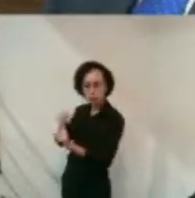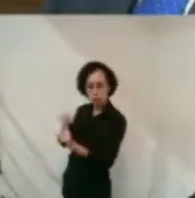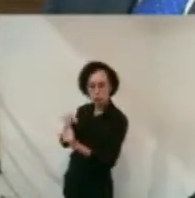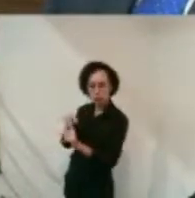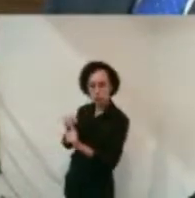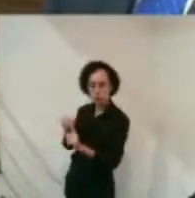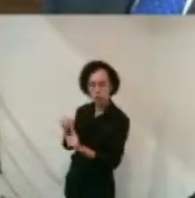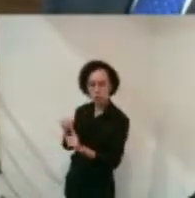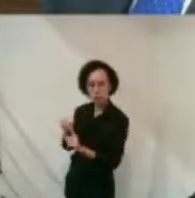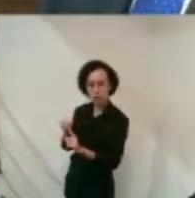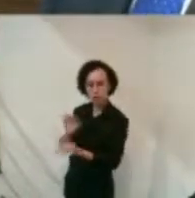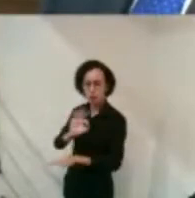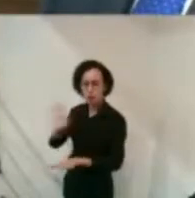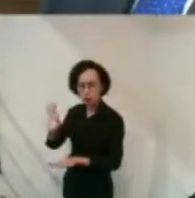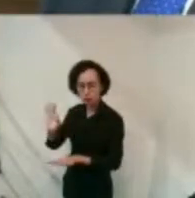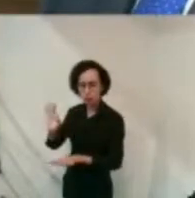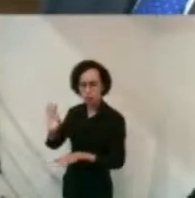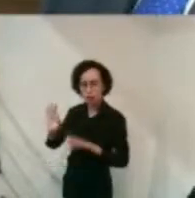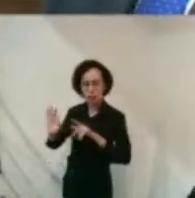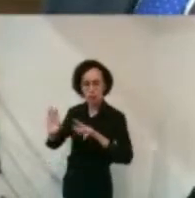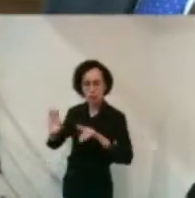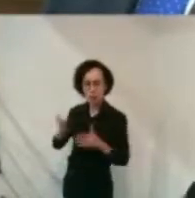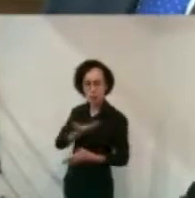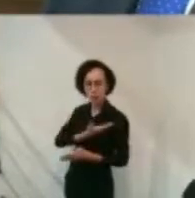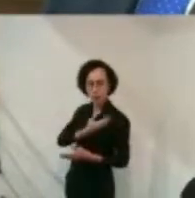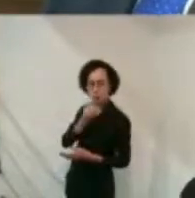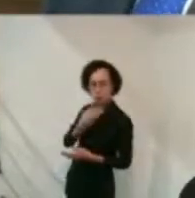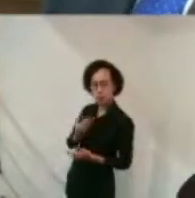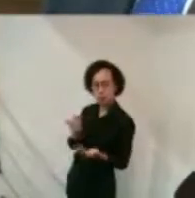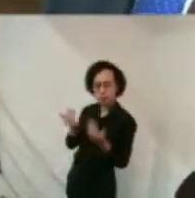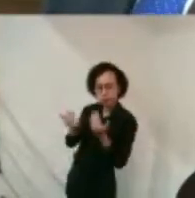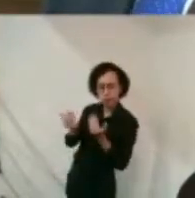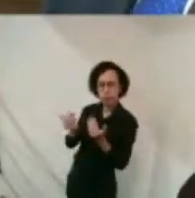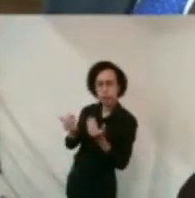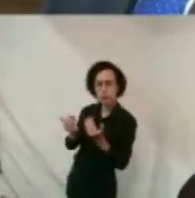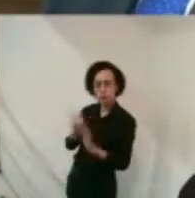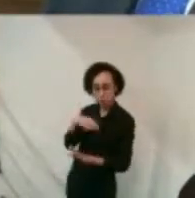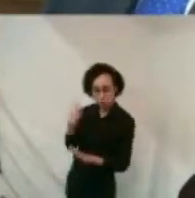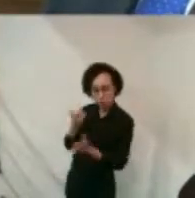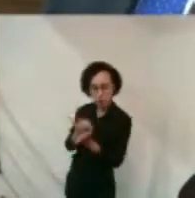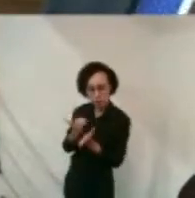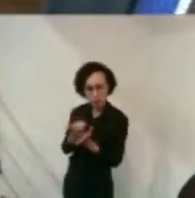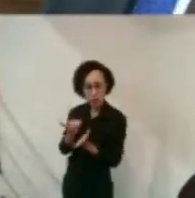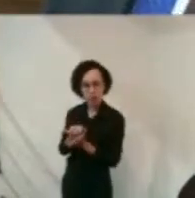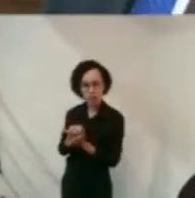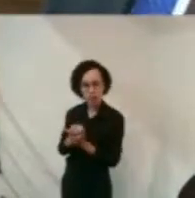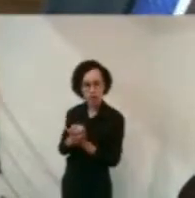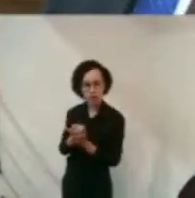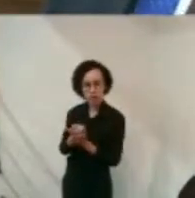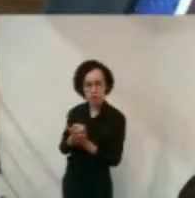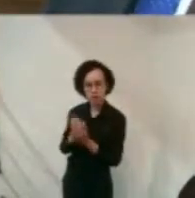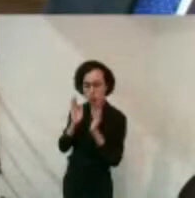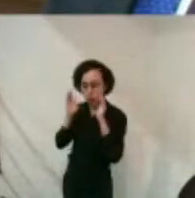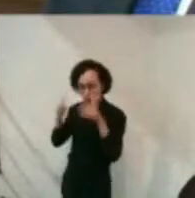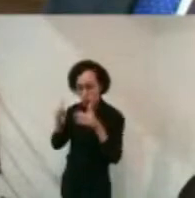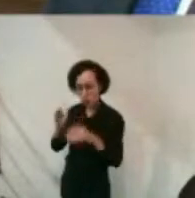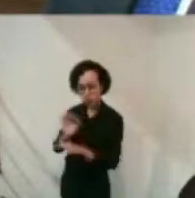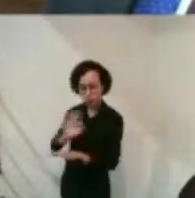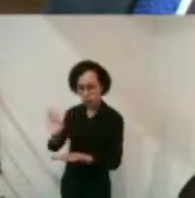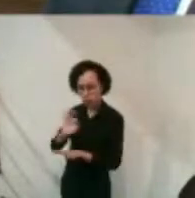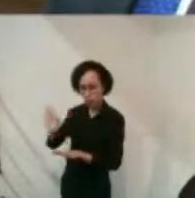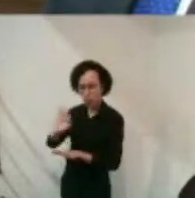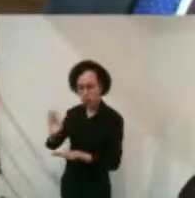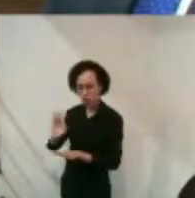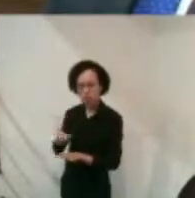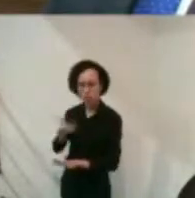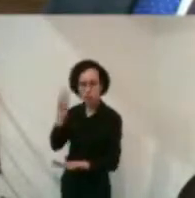ótimo nem sempre é amigo do bom. E quando a gente sempre fica naquele foco do ótimo,